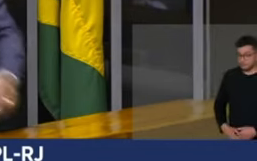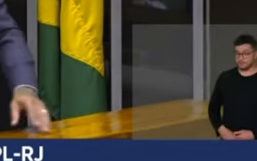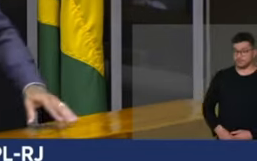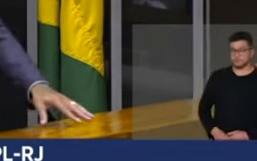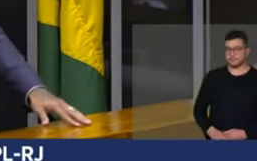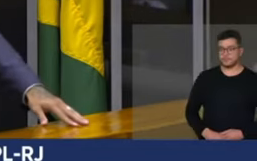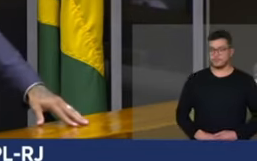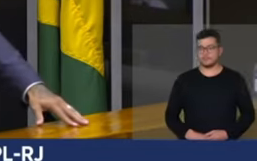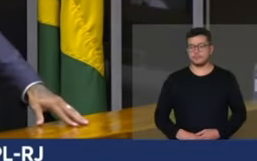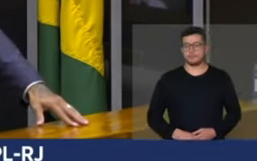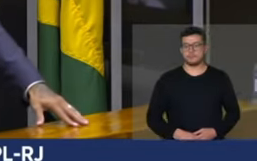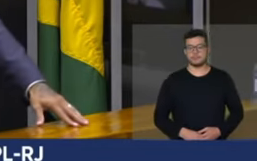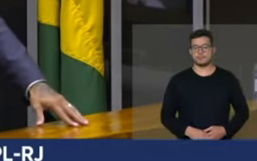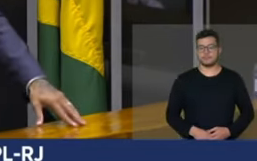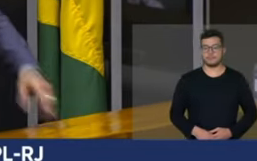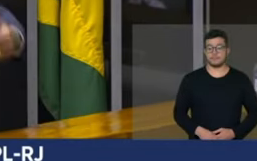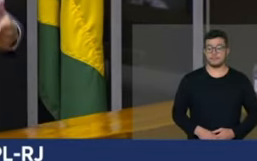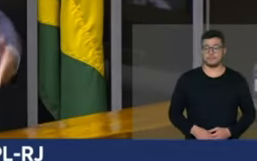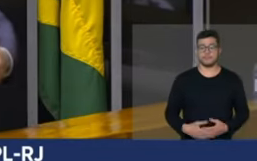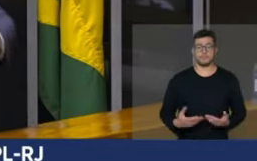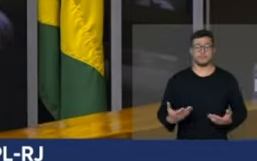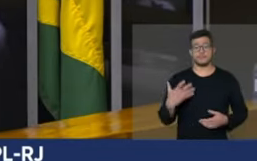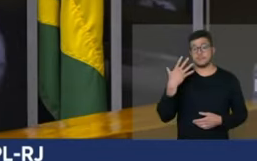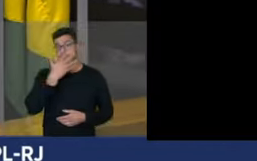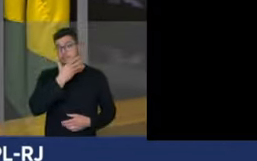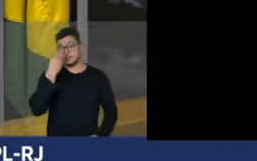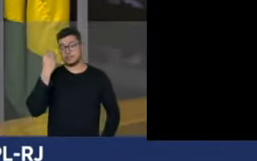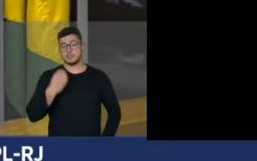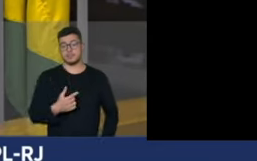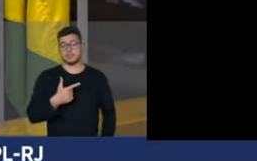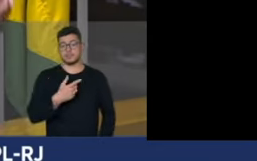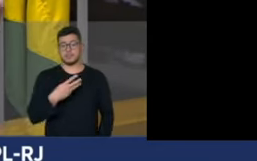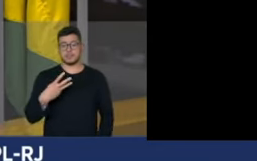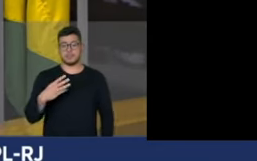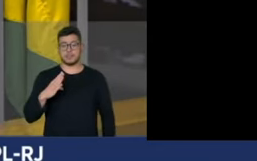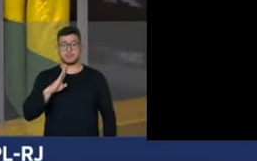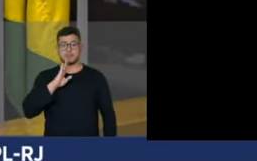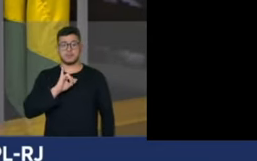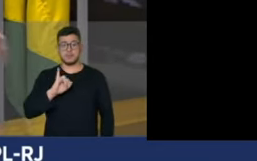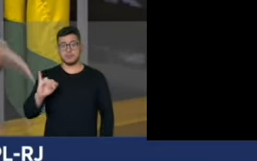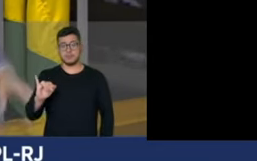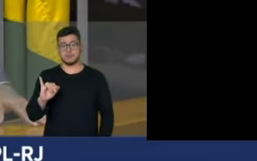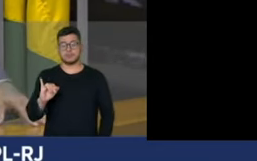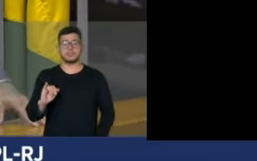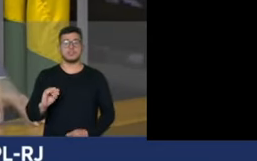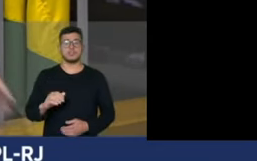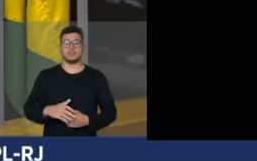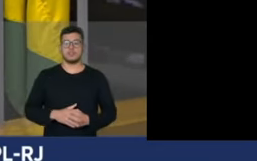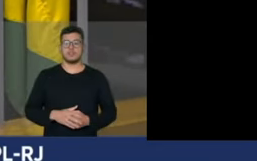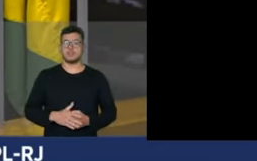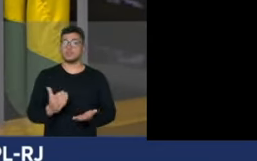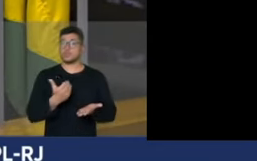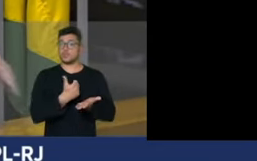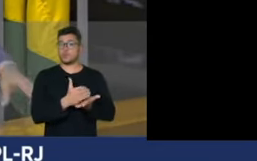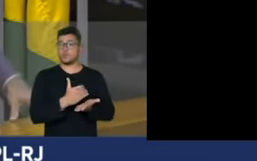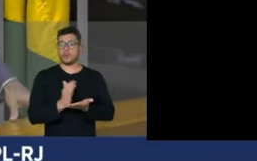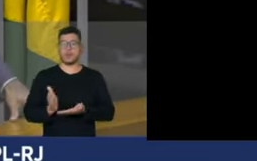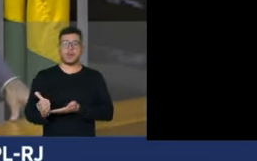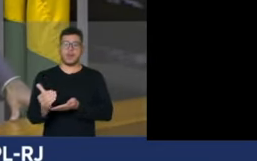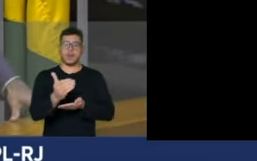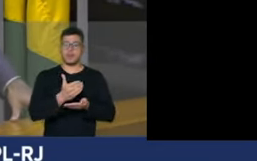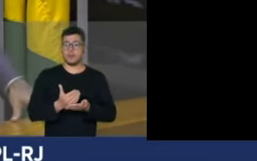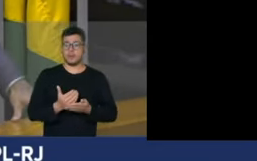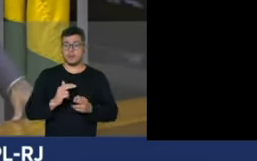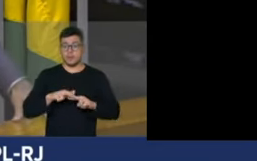de excesso de arrecadação, que inclusive será recurso que poderá ser gastos com a emenda de